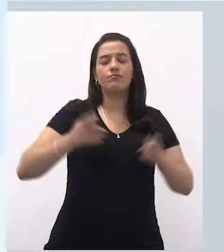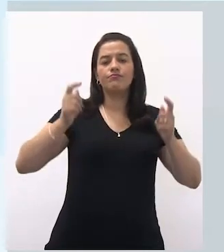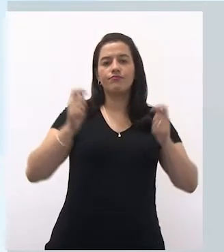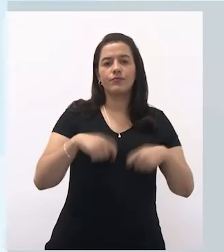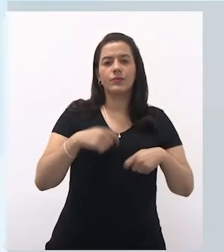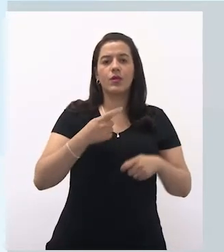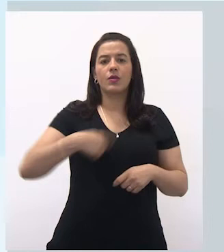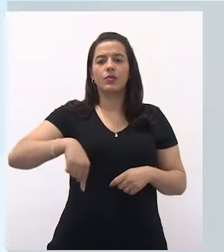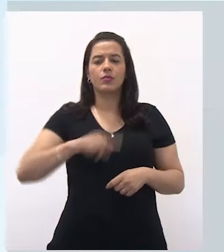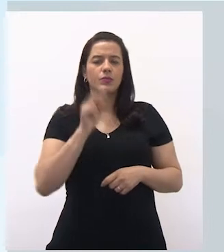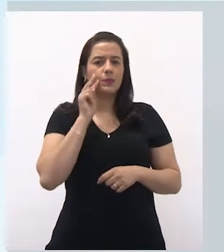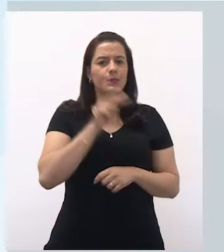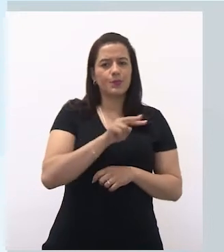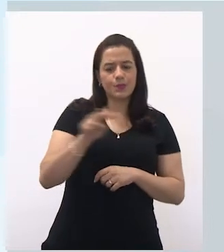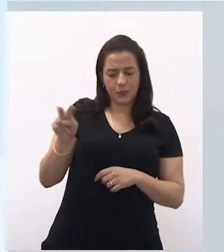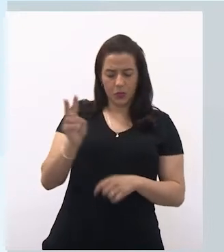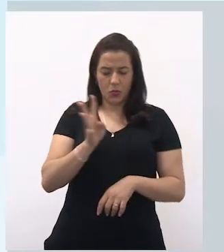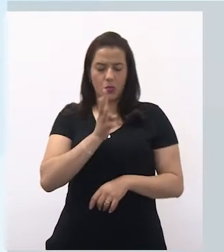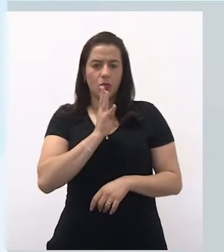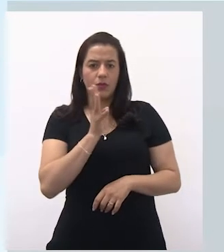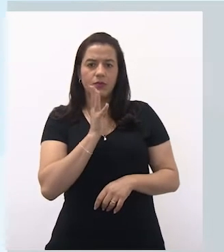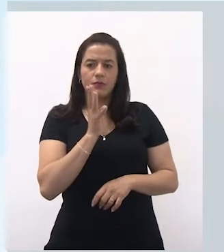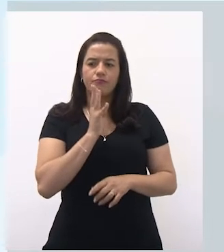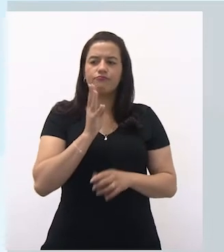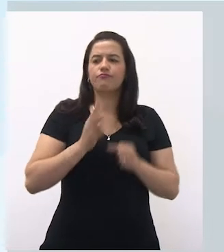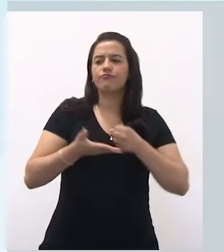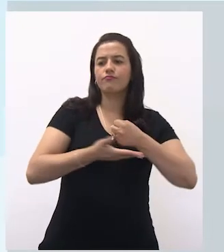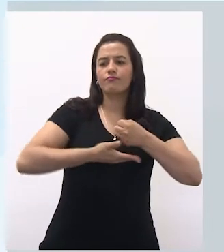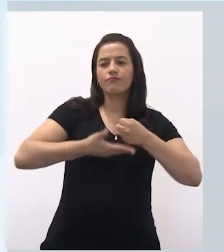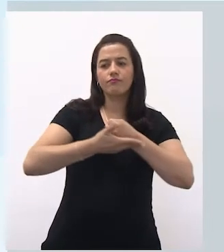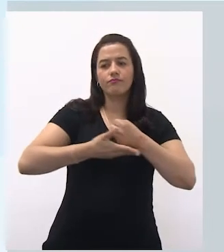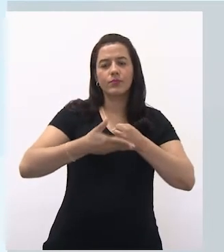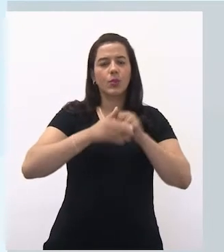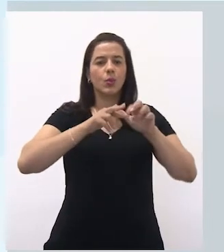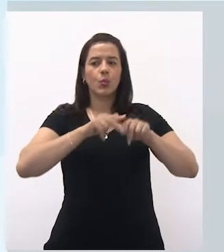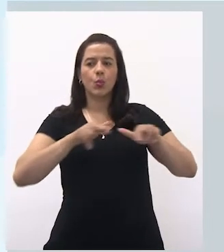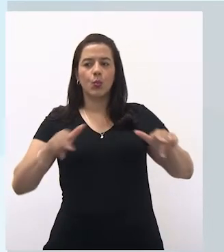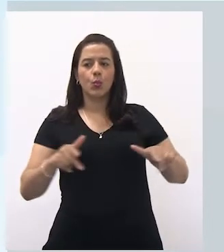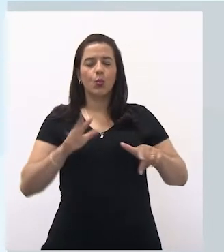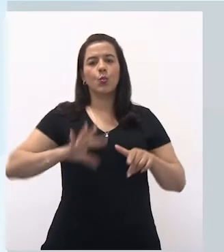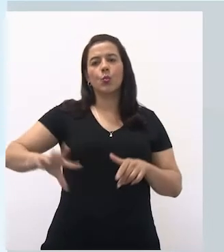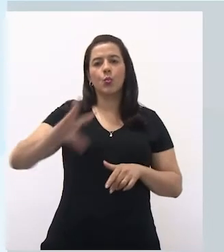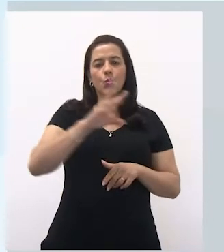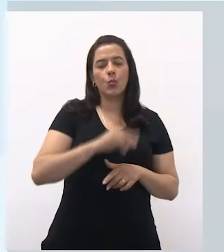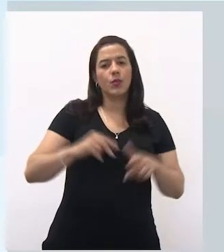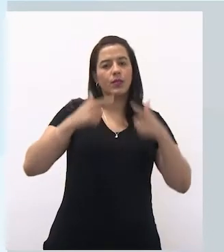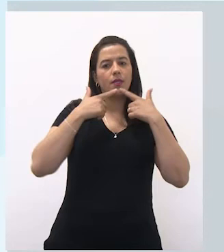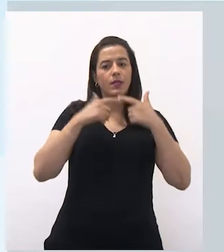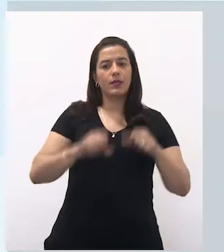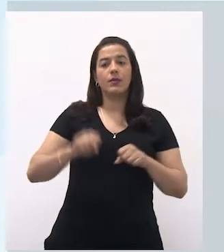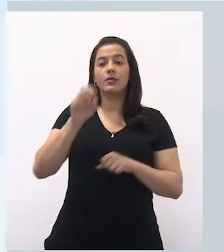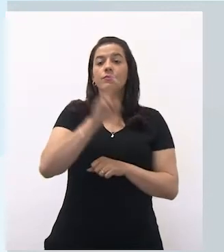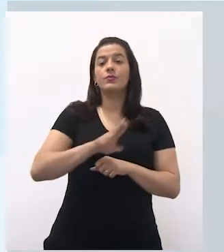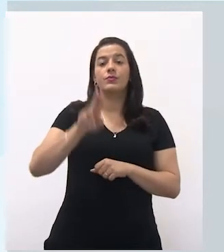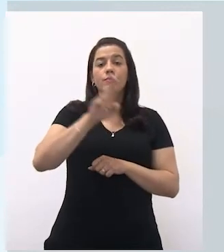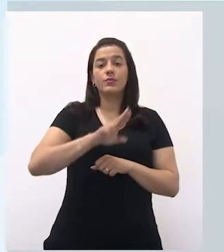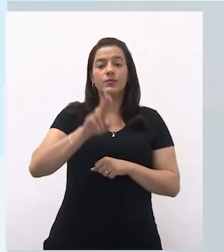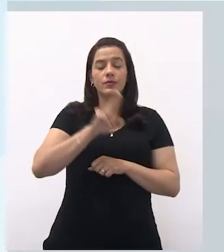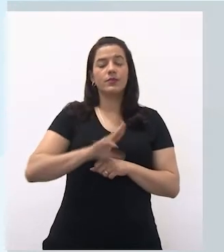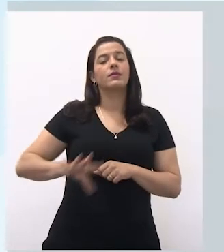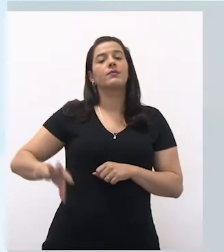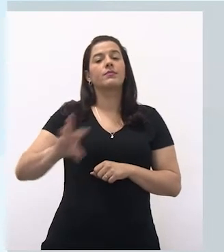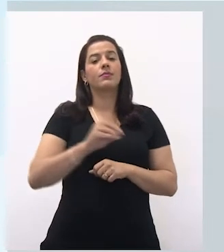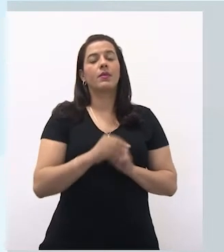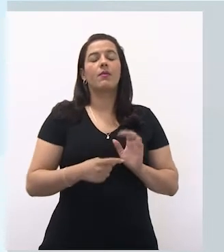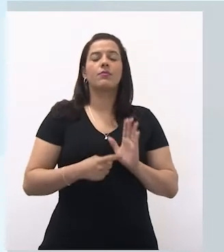enxergar os conhecimentos mínimos. E eu vou trazer mínimos porque é uma linguagem utilizada, né, para referir-se